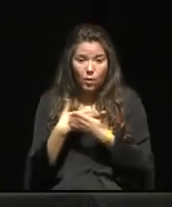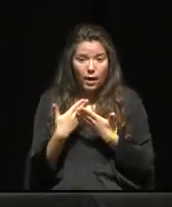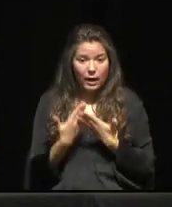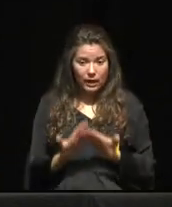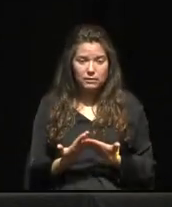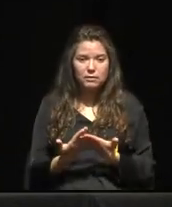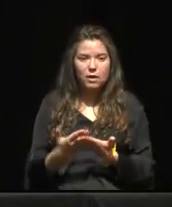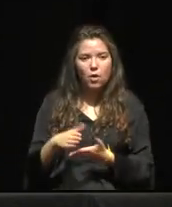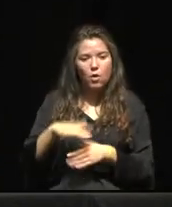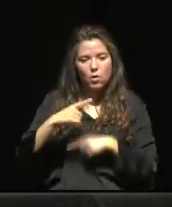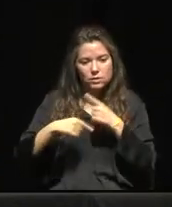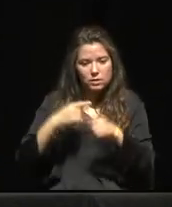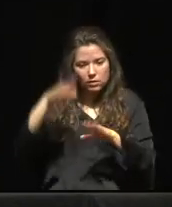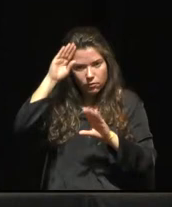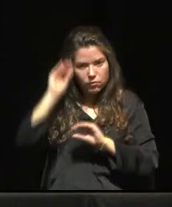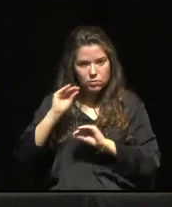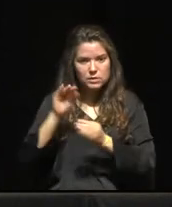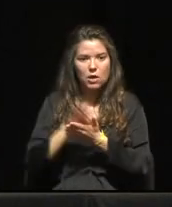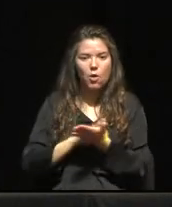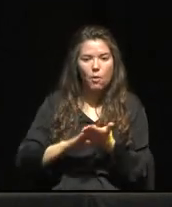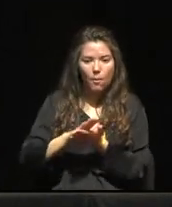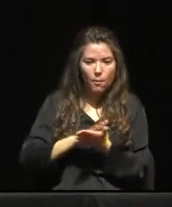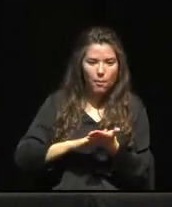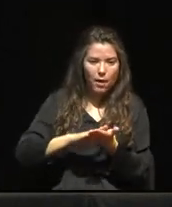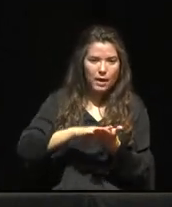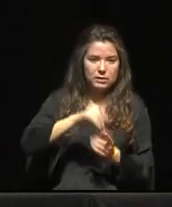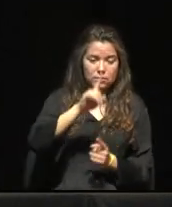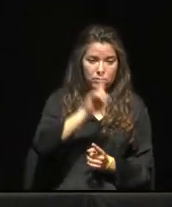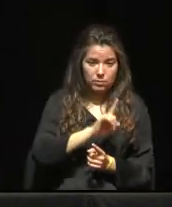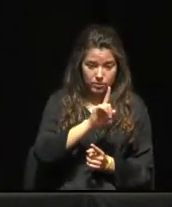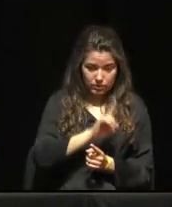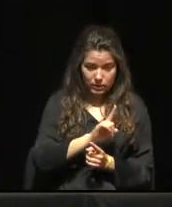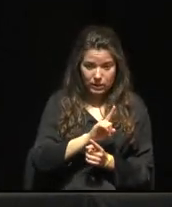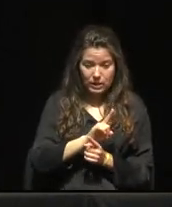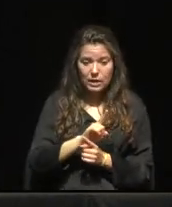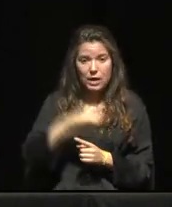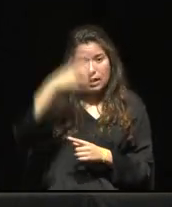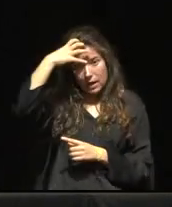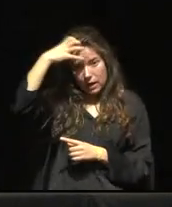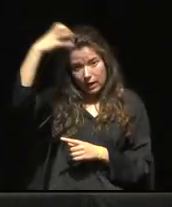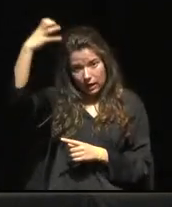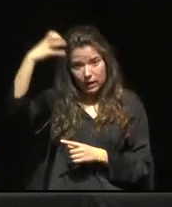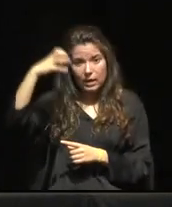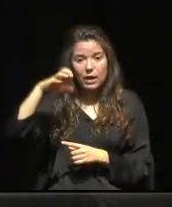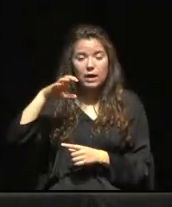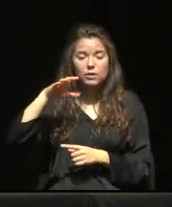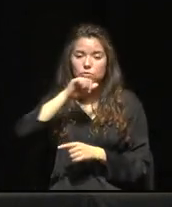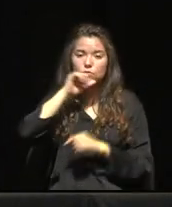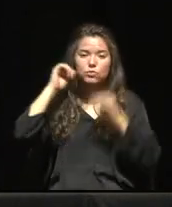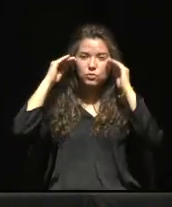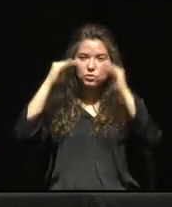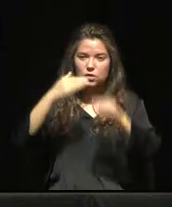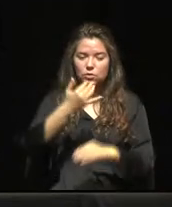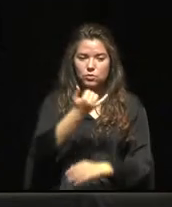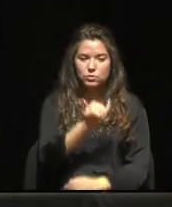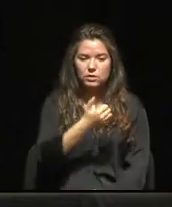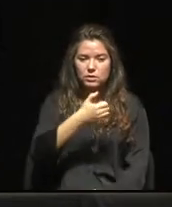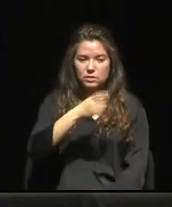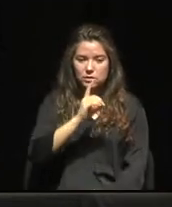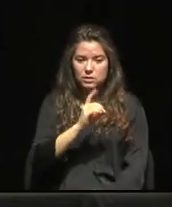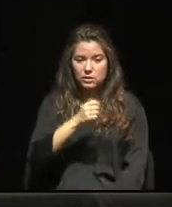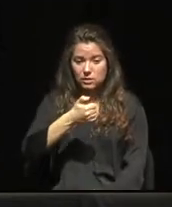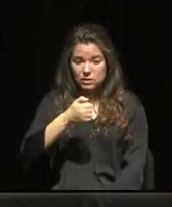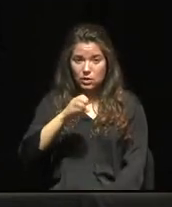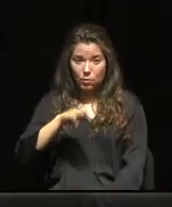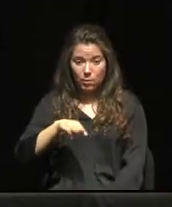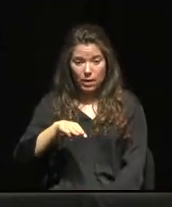base ao saltar da antena da Rádio Renascença em Mug a rainha dos céus com 265 m a mais alta